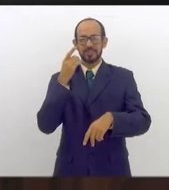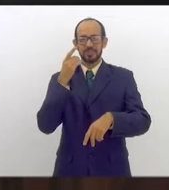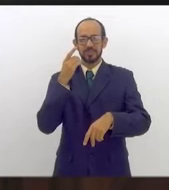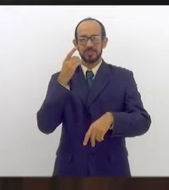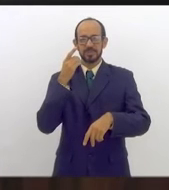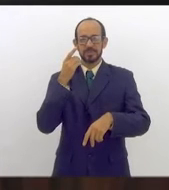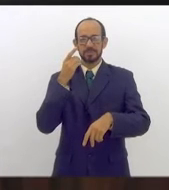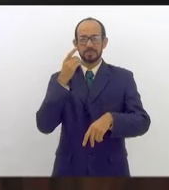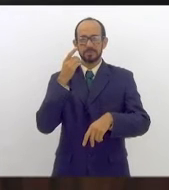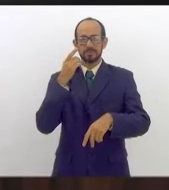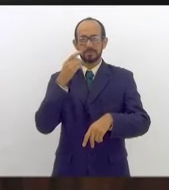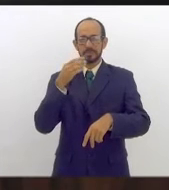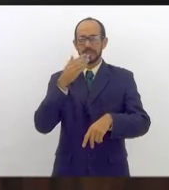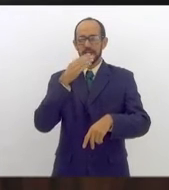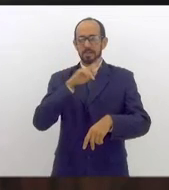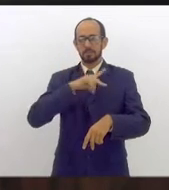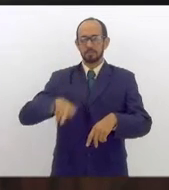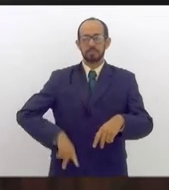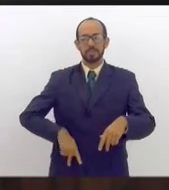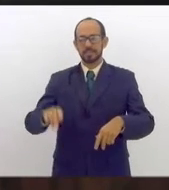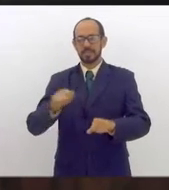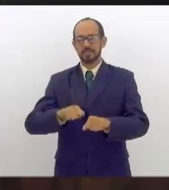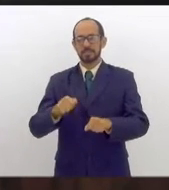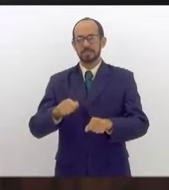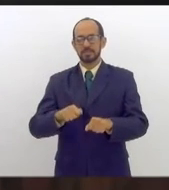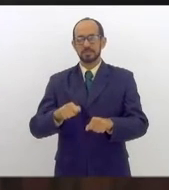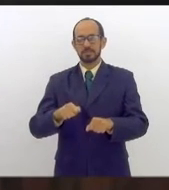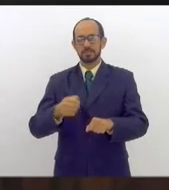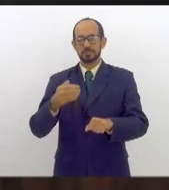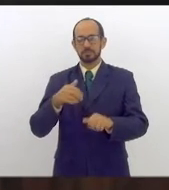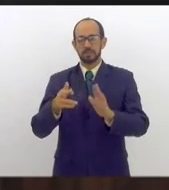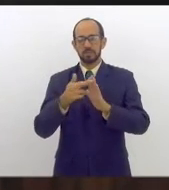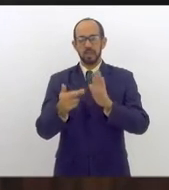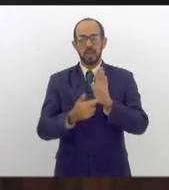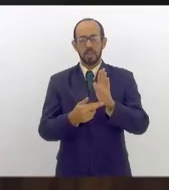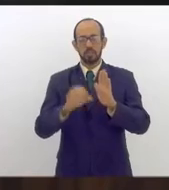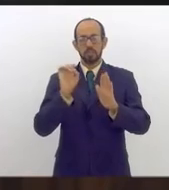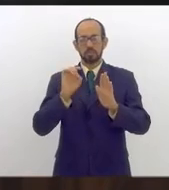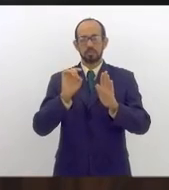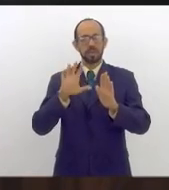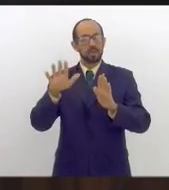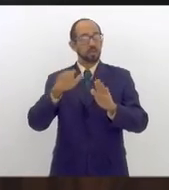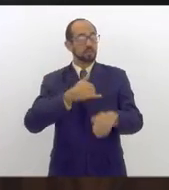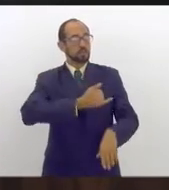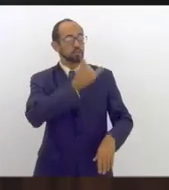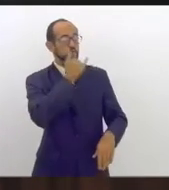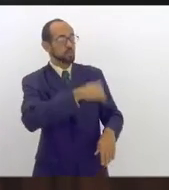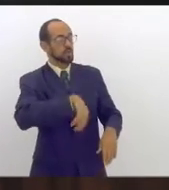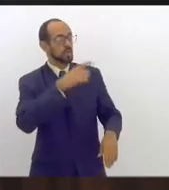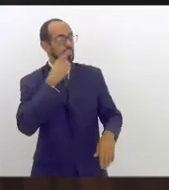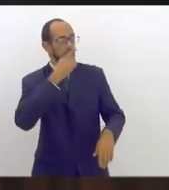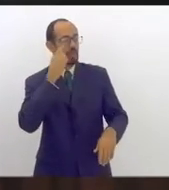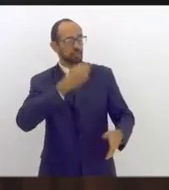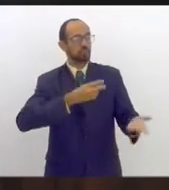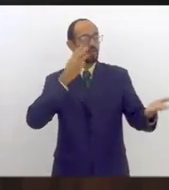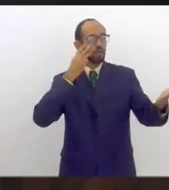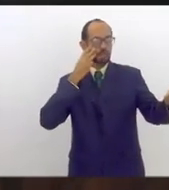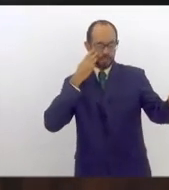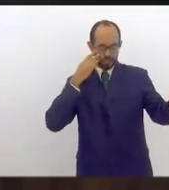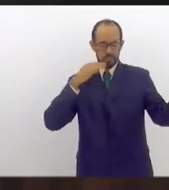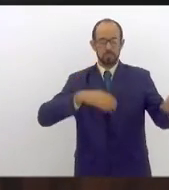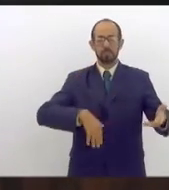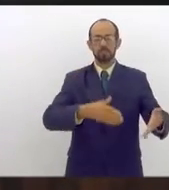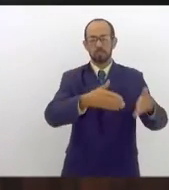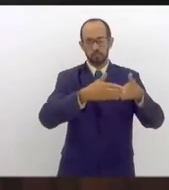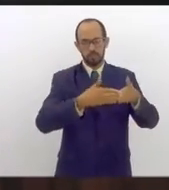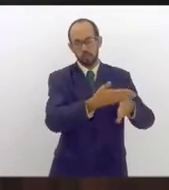A presidência designa relatoria especial, deputado... Ah, não, deputado Valdeque Carneiro está aqui. Por